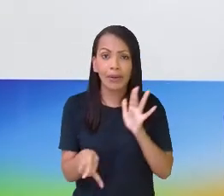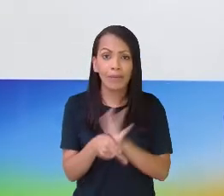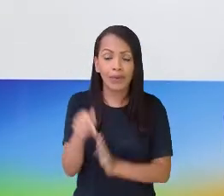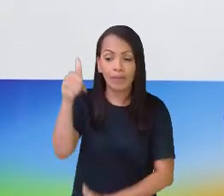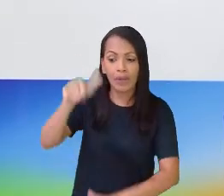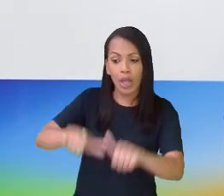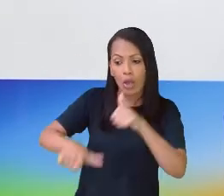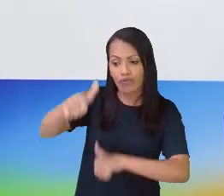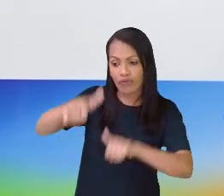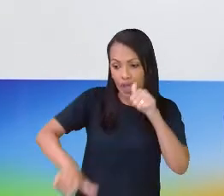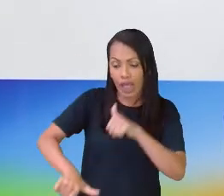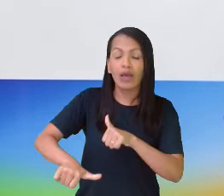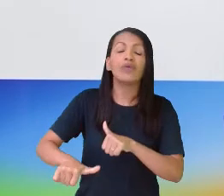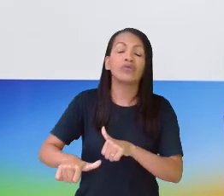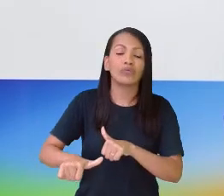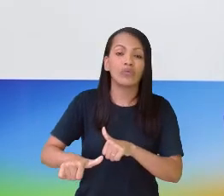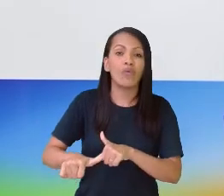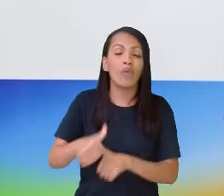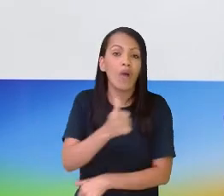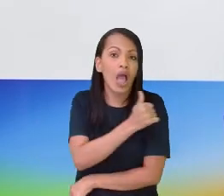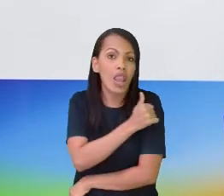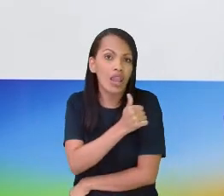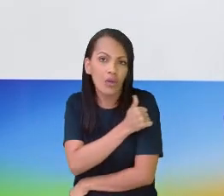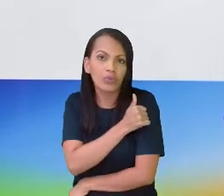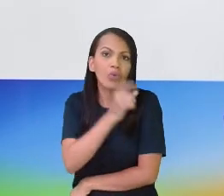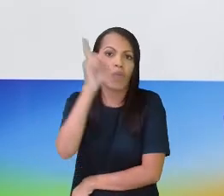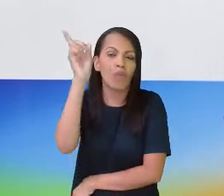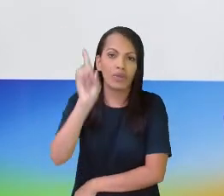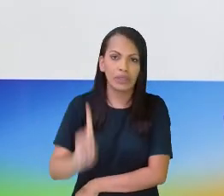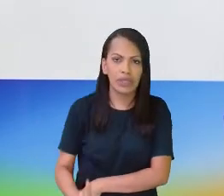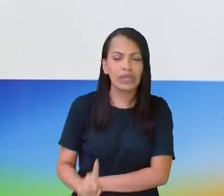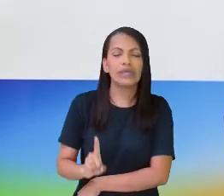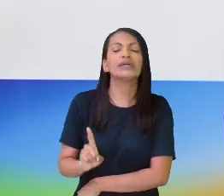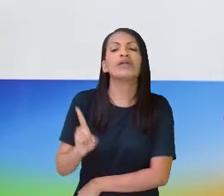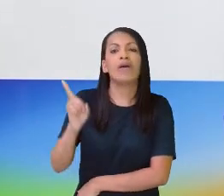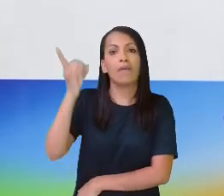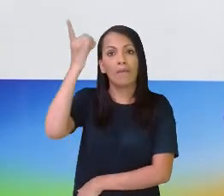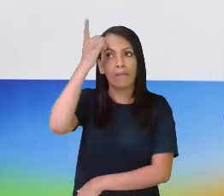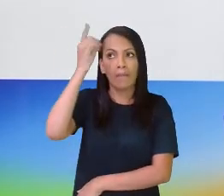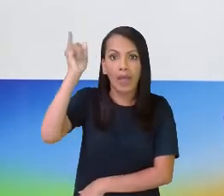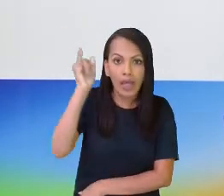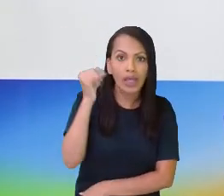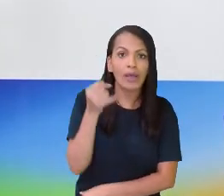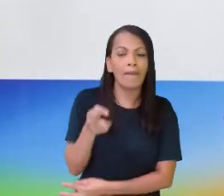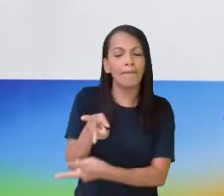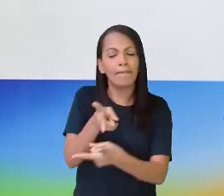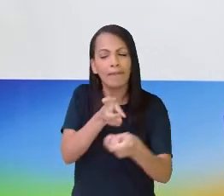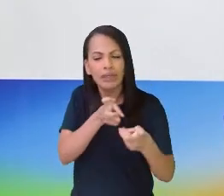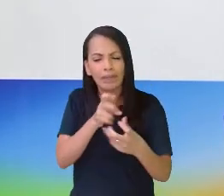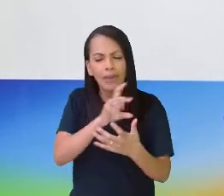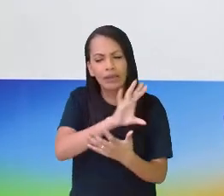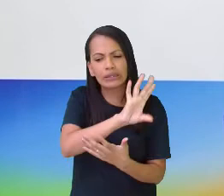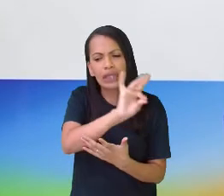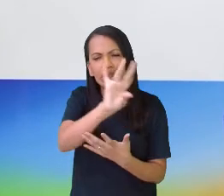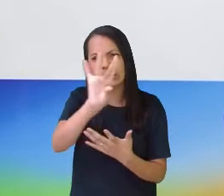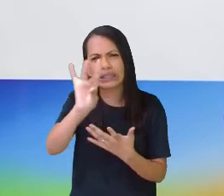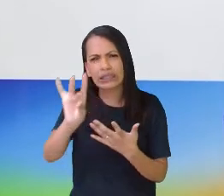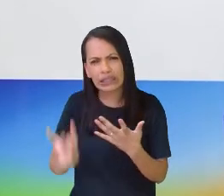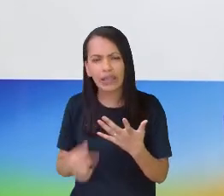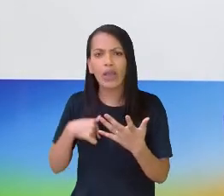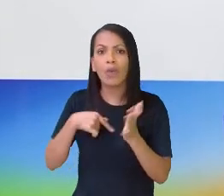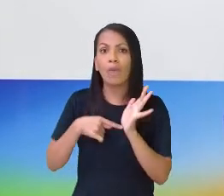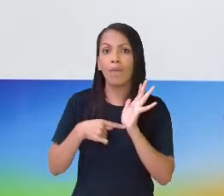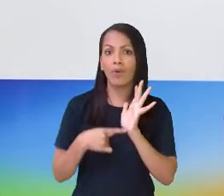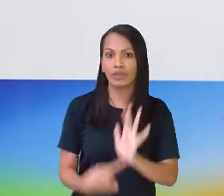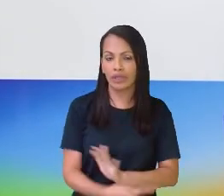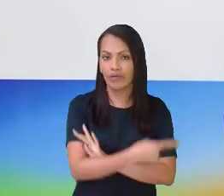do estudante com deficiência, mas se a gente perceber os detalhes desses aspectos pontuados que eu